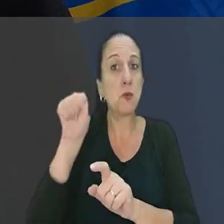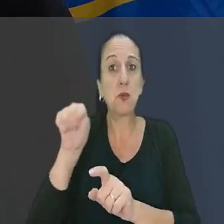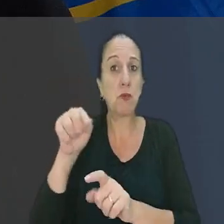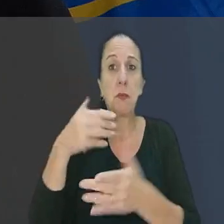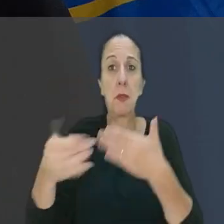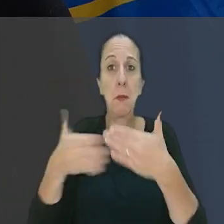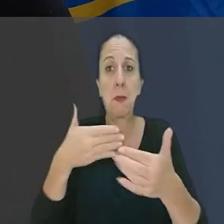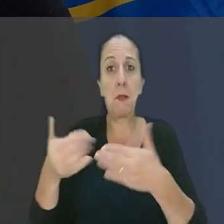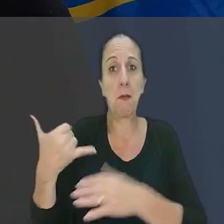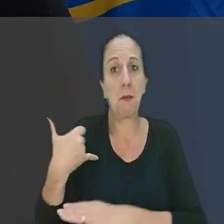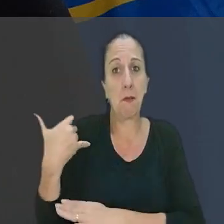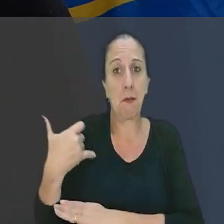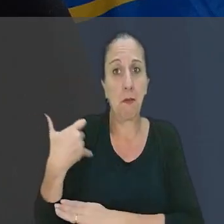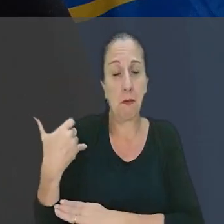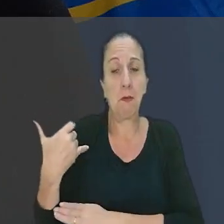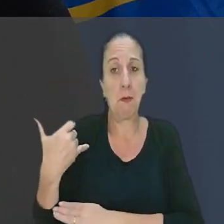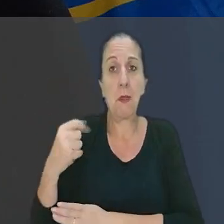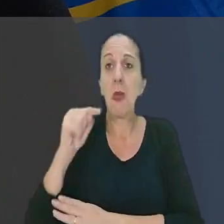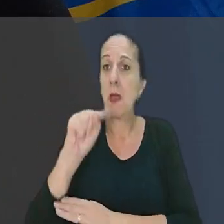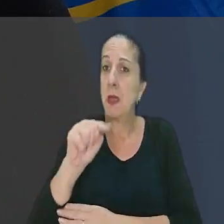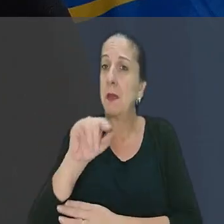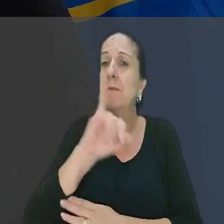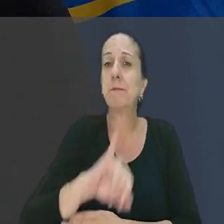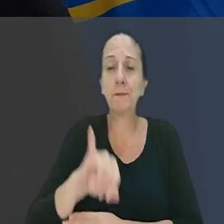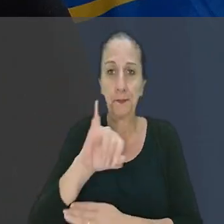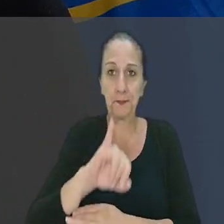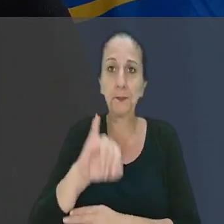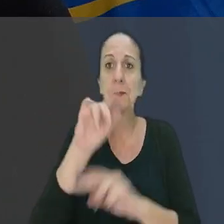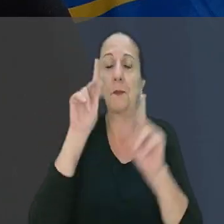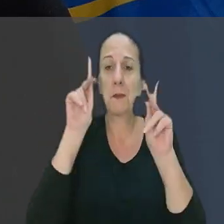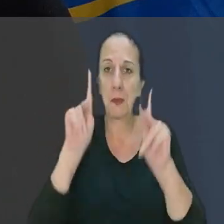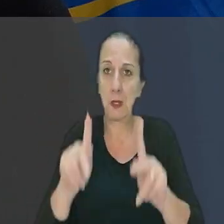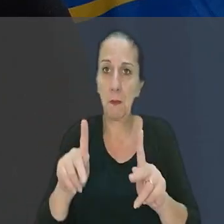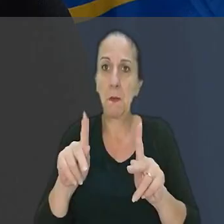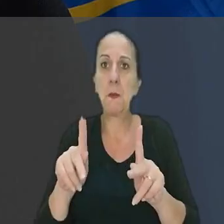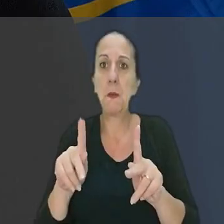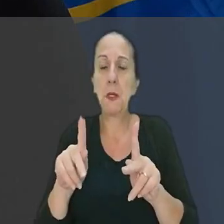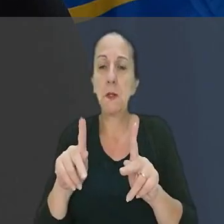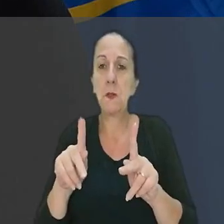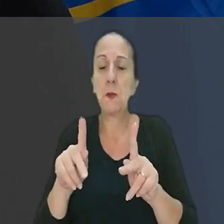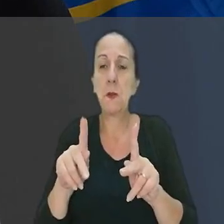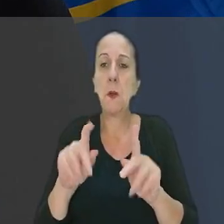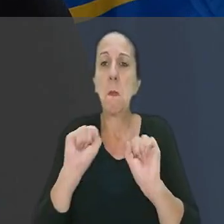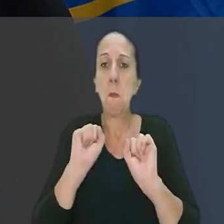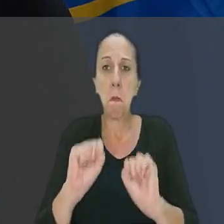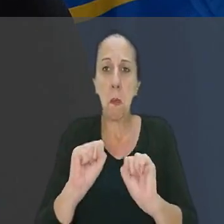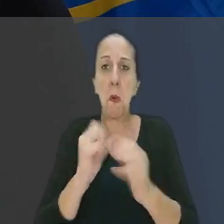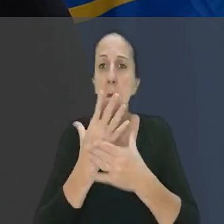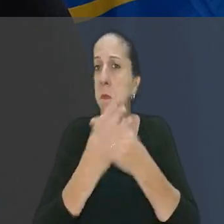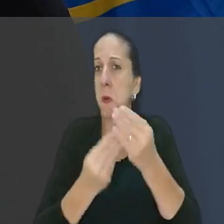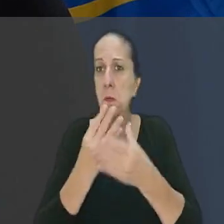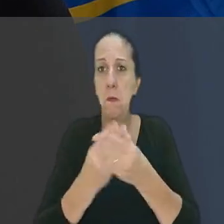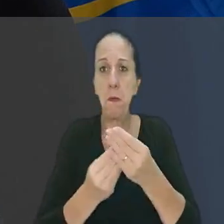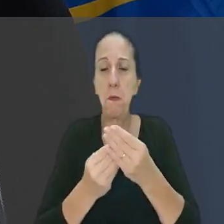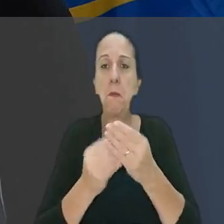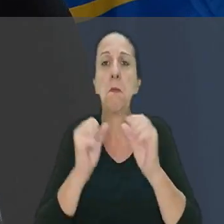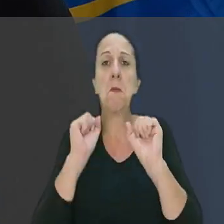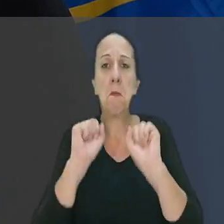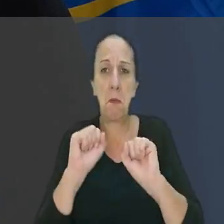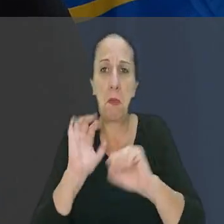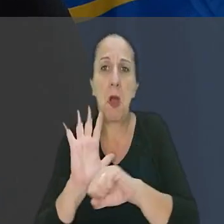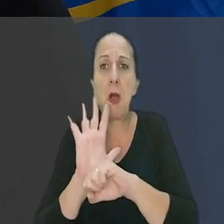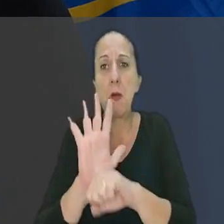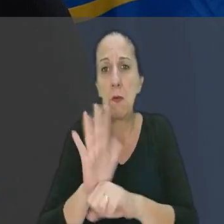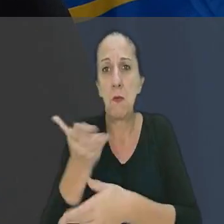pessoas, independente da sua idade. Eu acho que essa é uma questão importante. Assim, as pessoas, elas podem produzir, elas